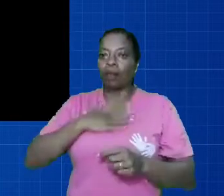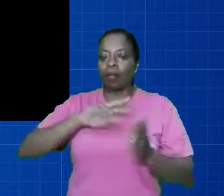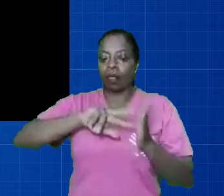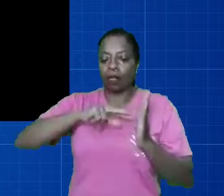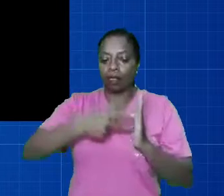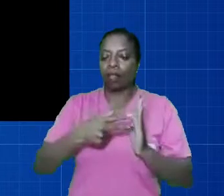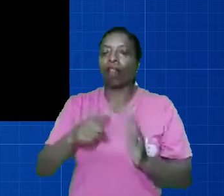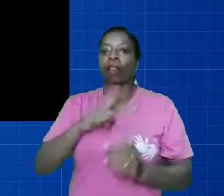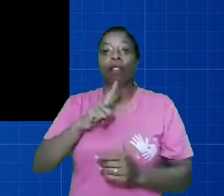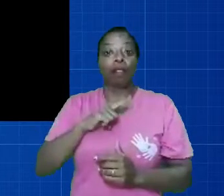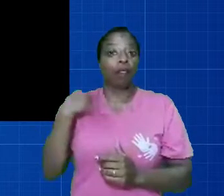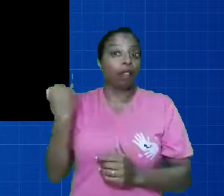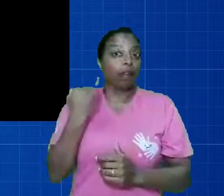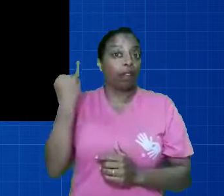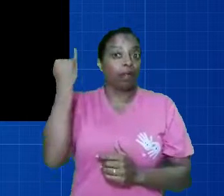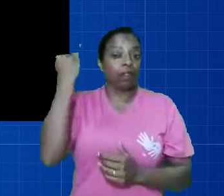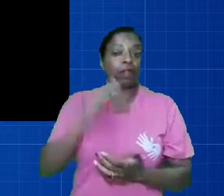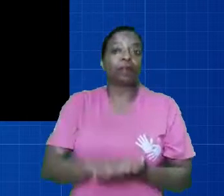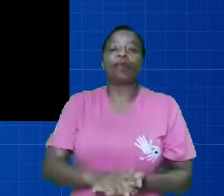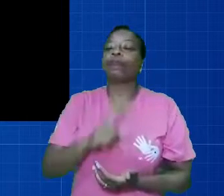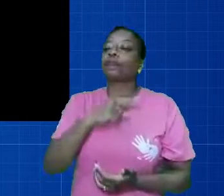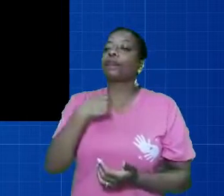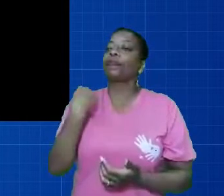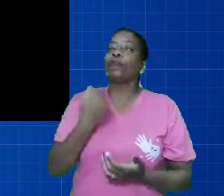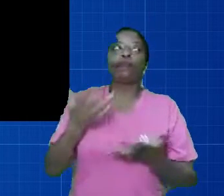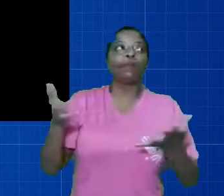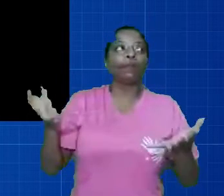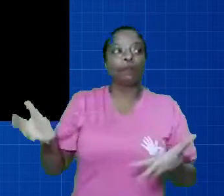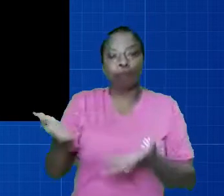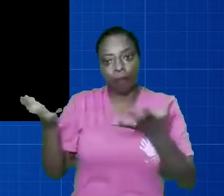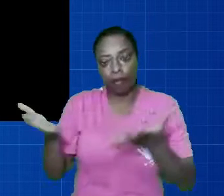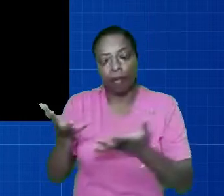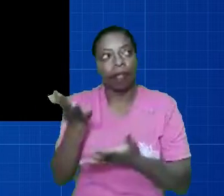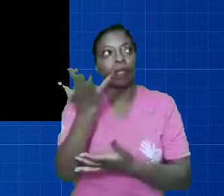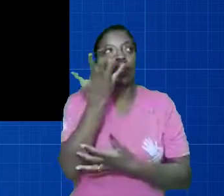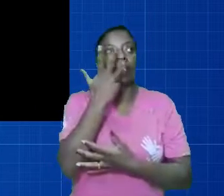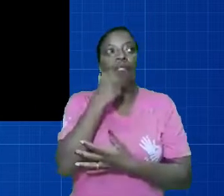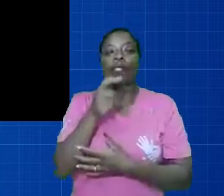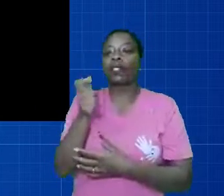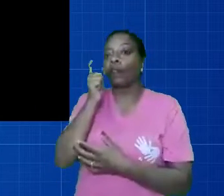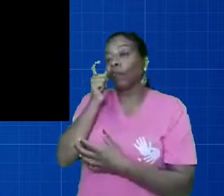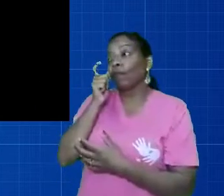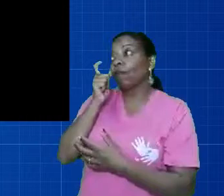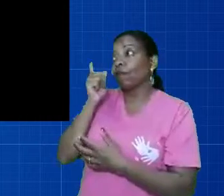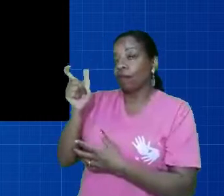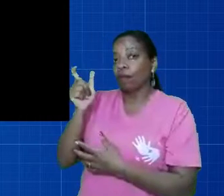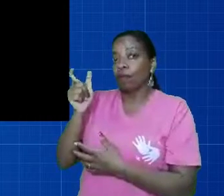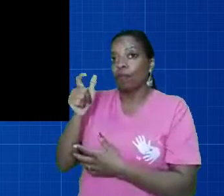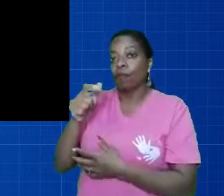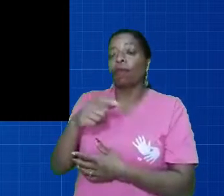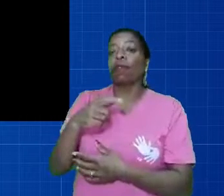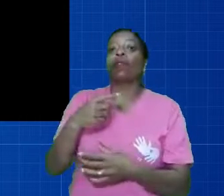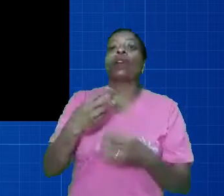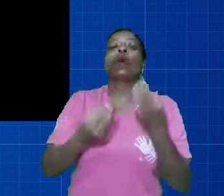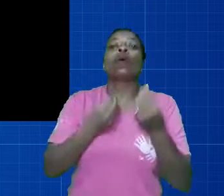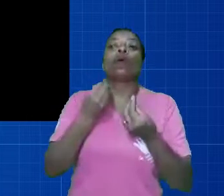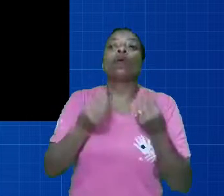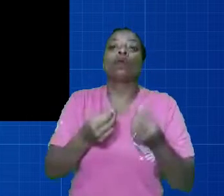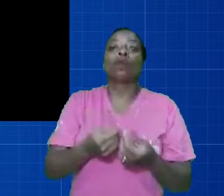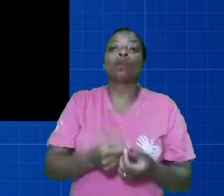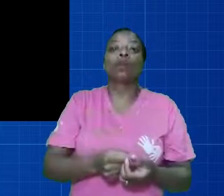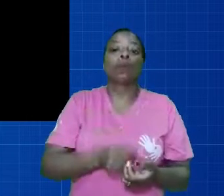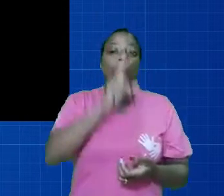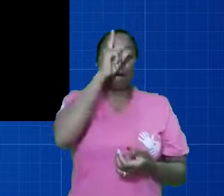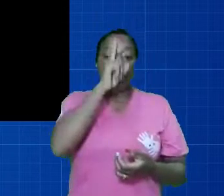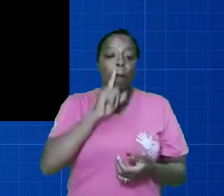né, a partir dessa imagem era o quê? Incentivar que as crianças primeiro vissem a ideia da própria arte egípcia do